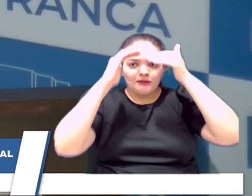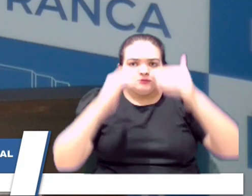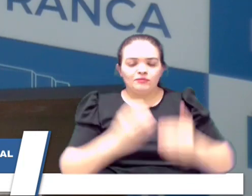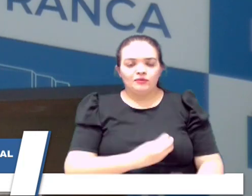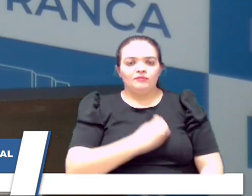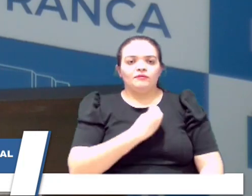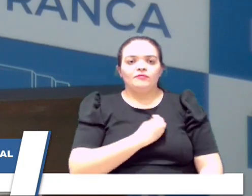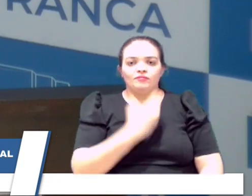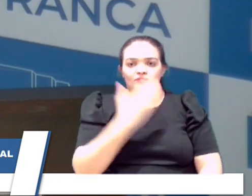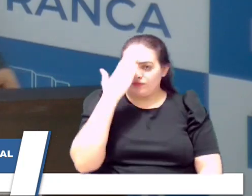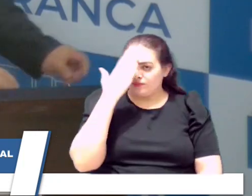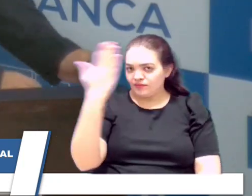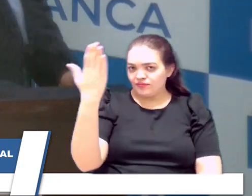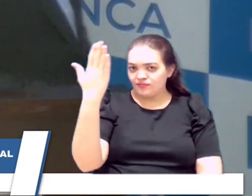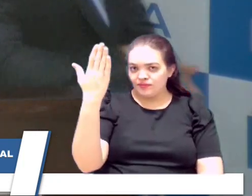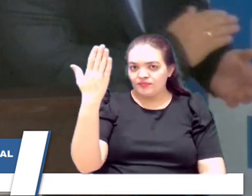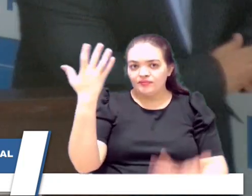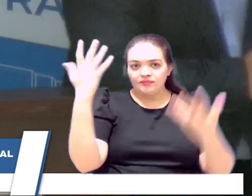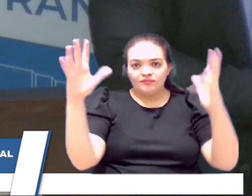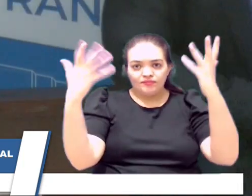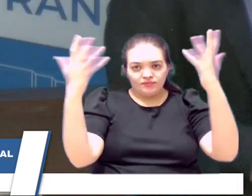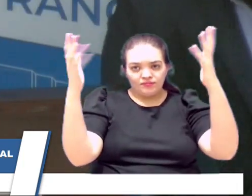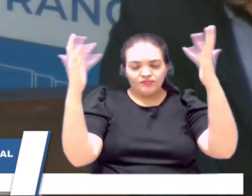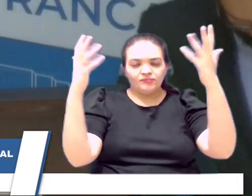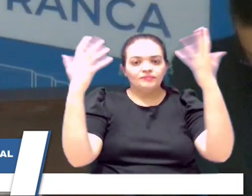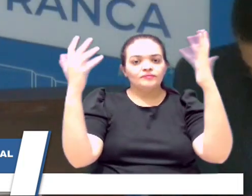Muito obrigado.